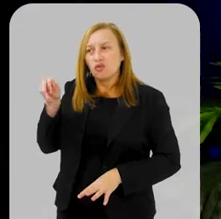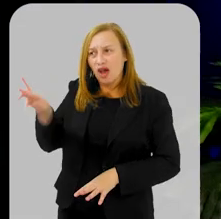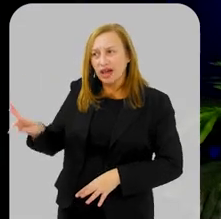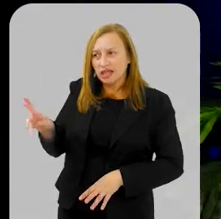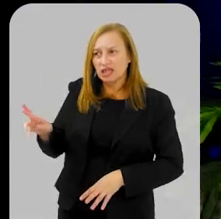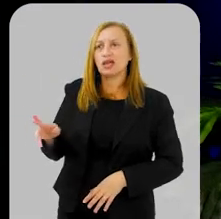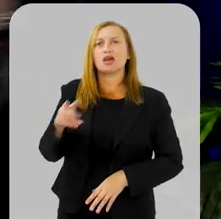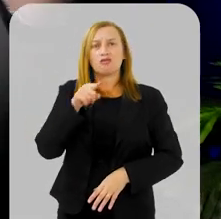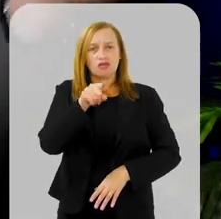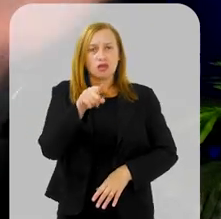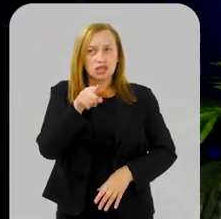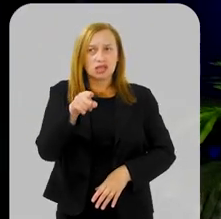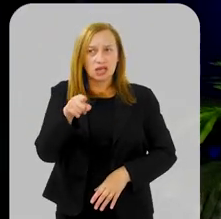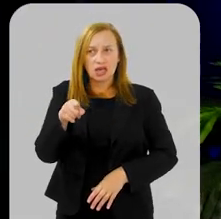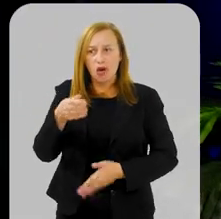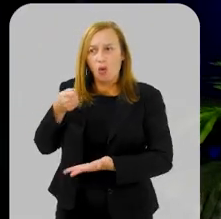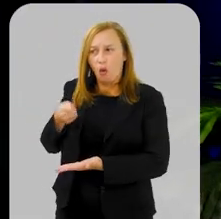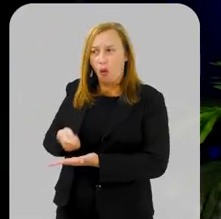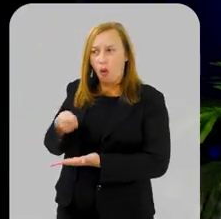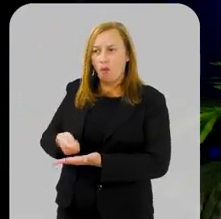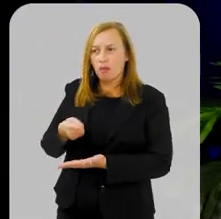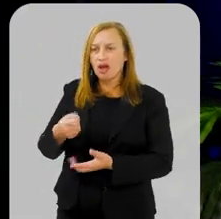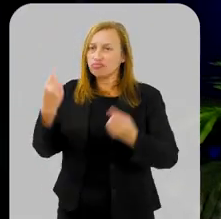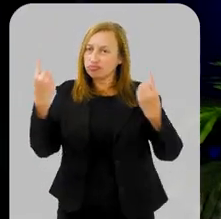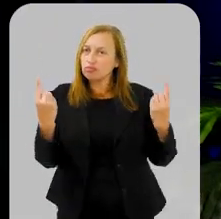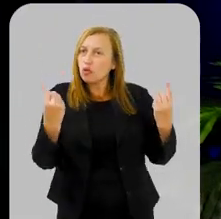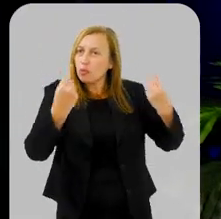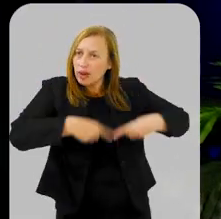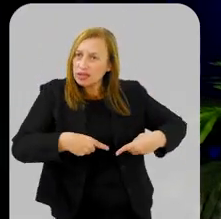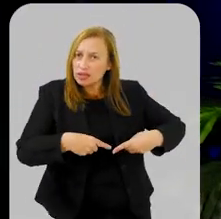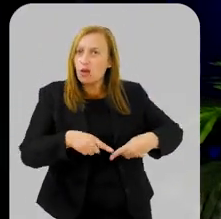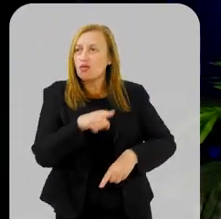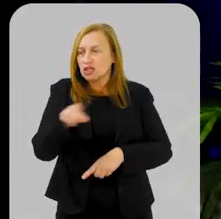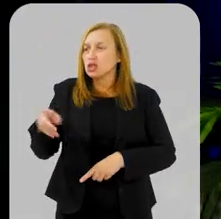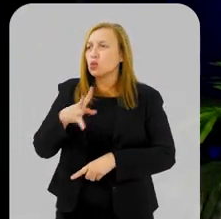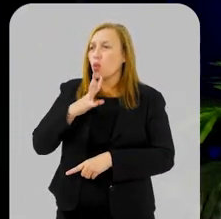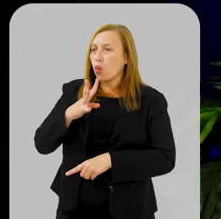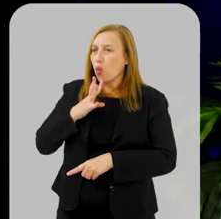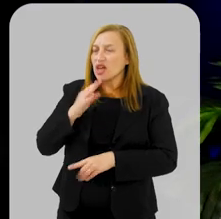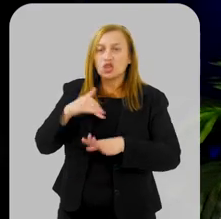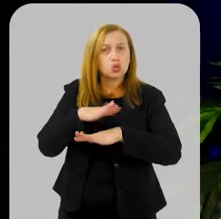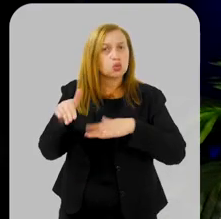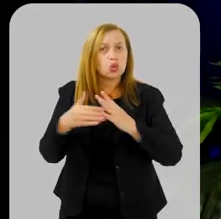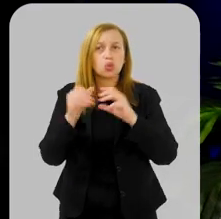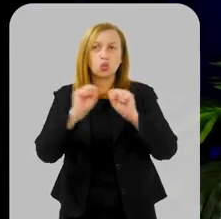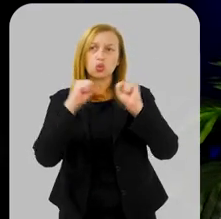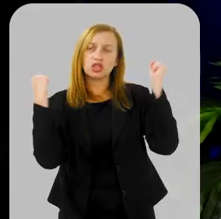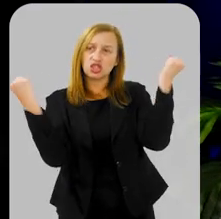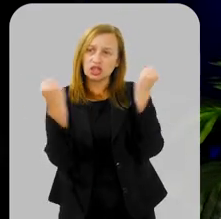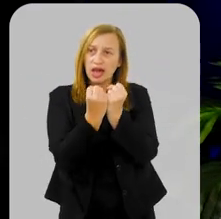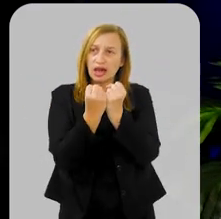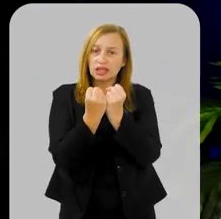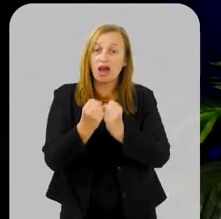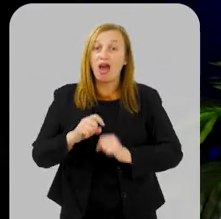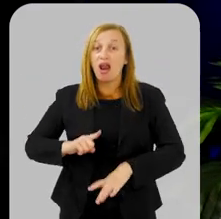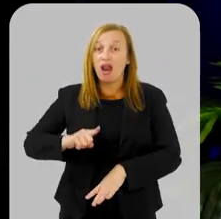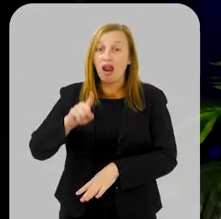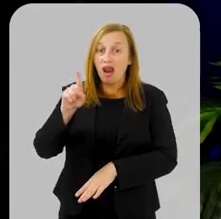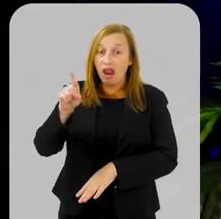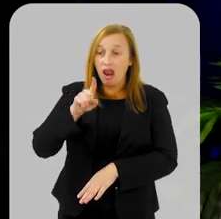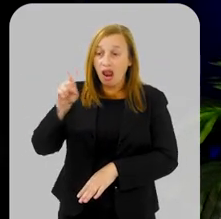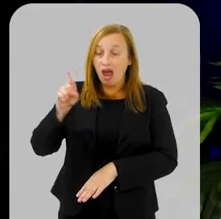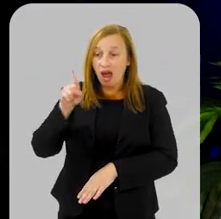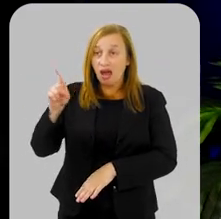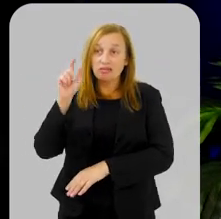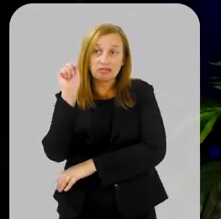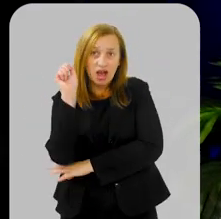Vocês, o Wagner e você, cobrem futebol. Possivelmente conhecem todos os estádios. A Grande